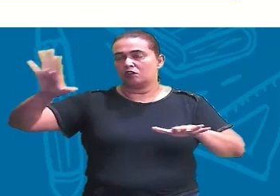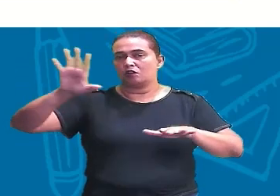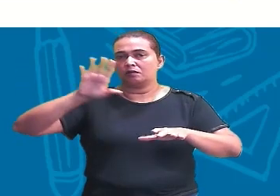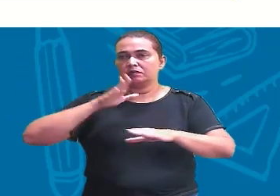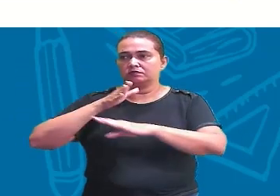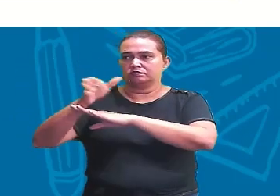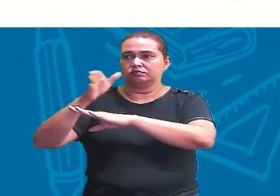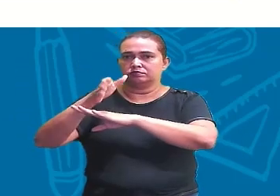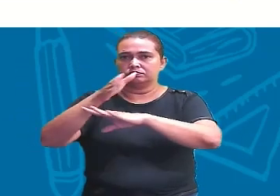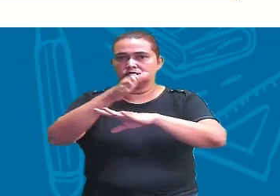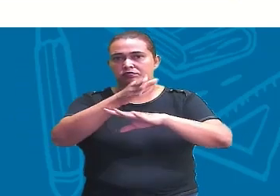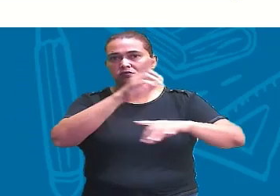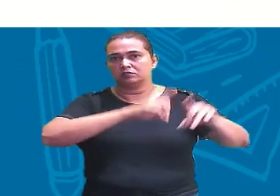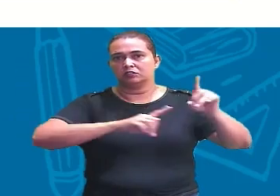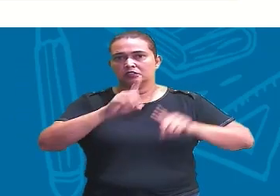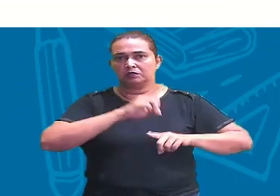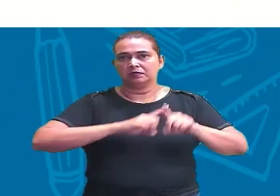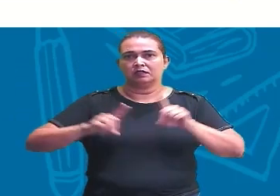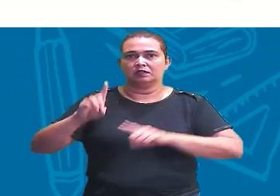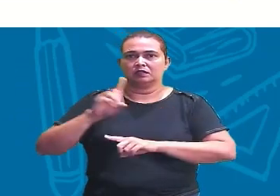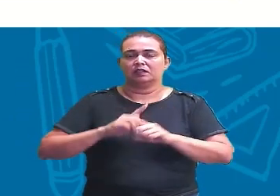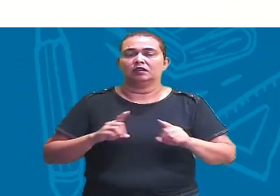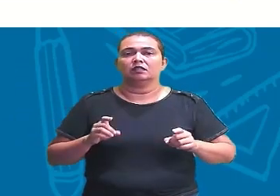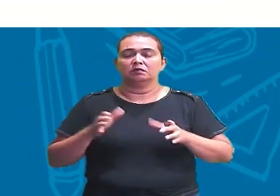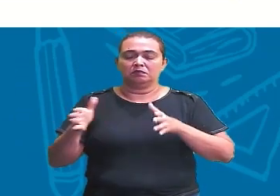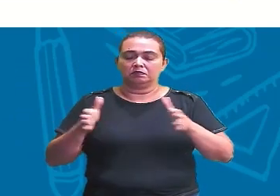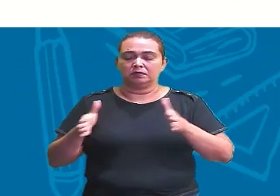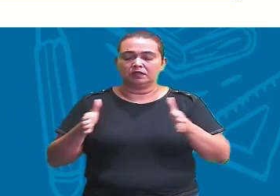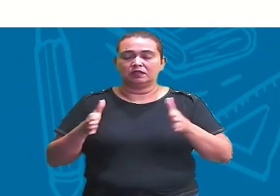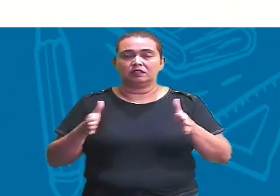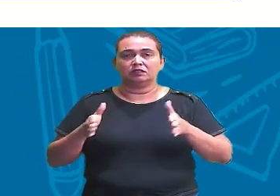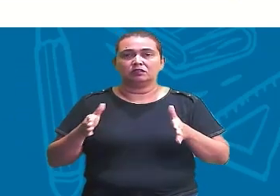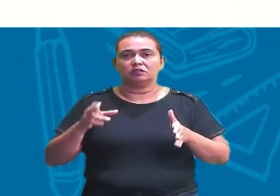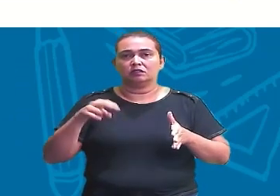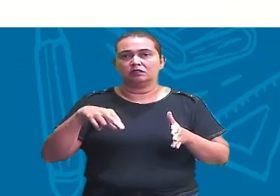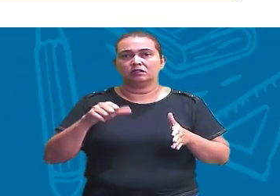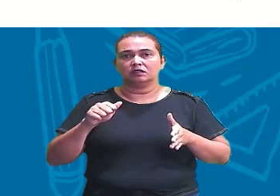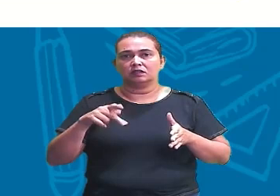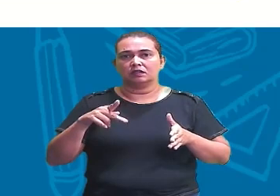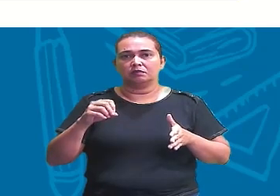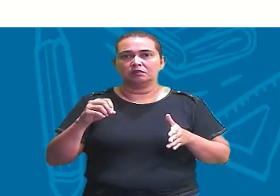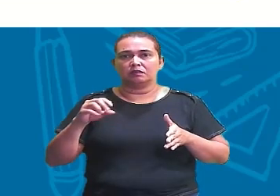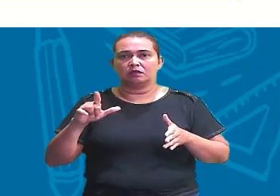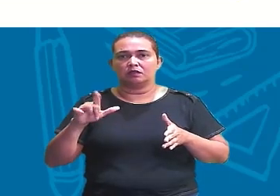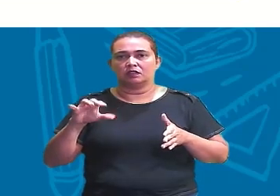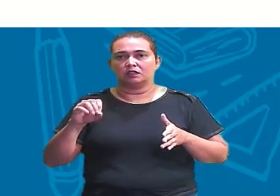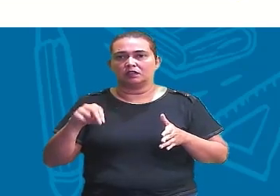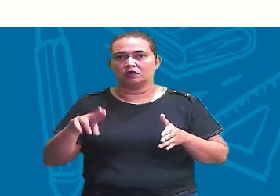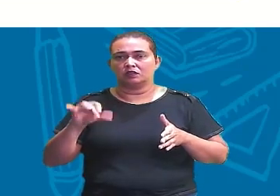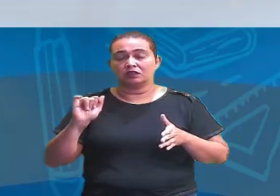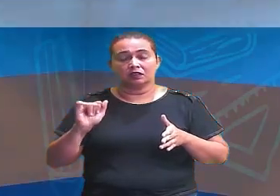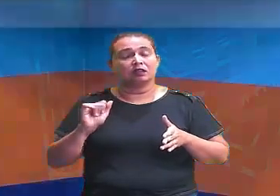chamada Era Napoleônica vai se iniciar. Beleza, galera? É isso aí. Espero que vocês